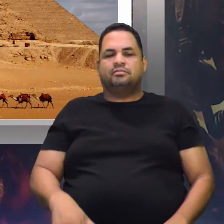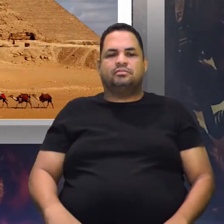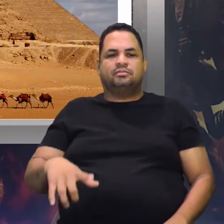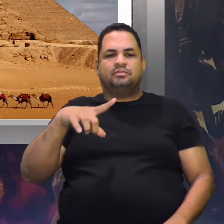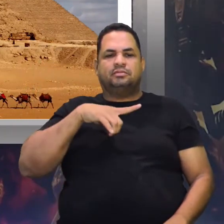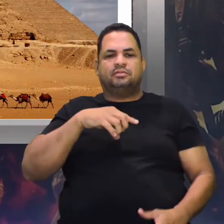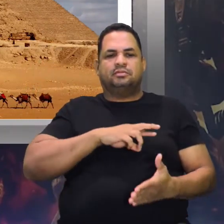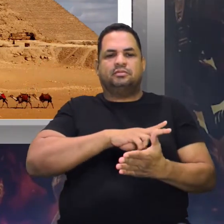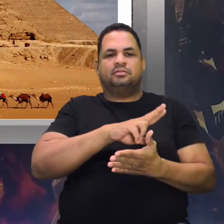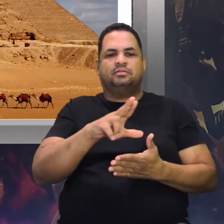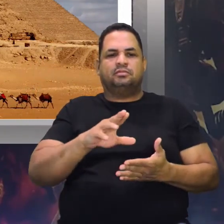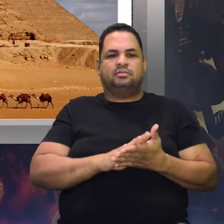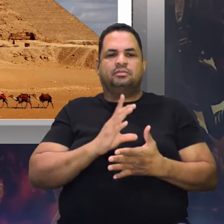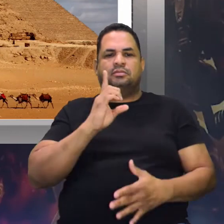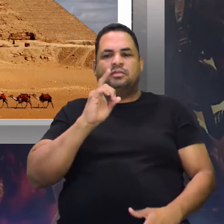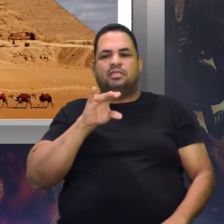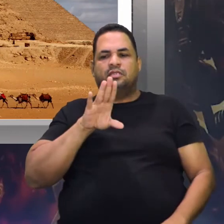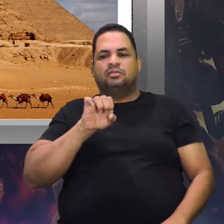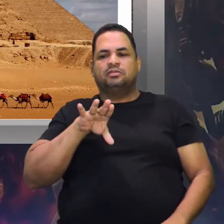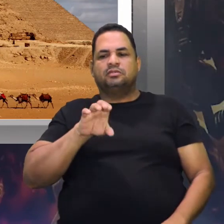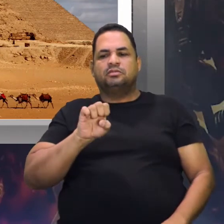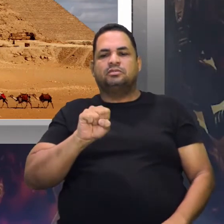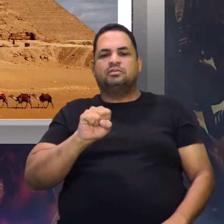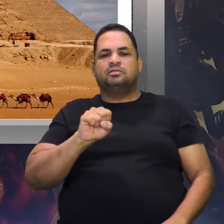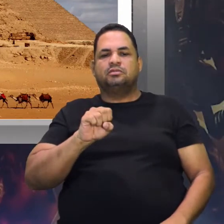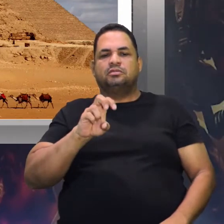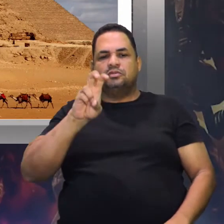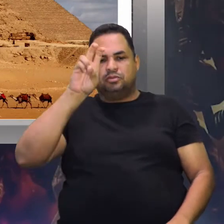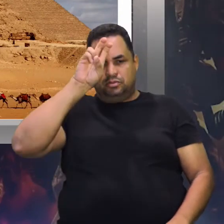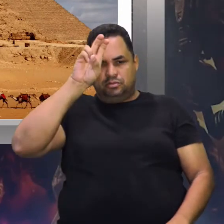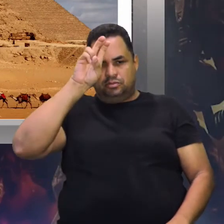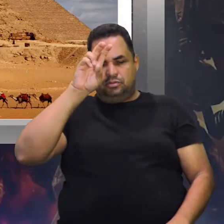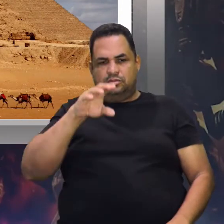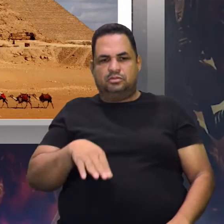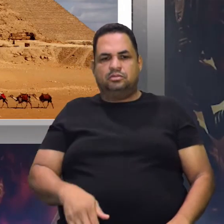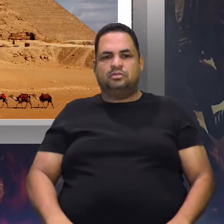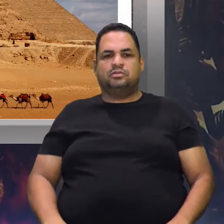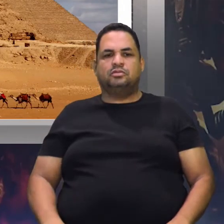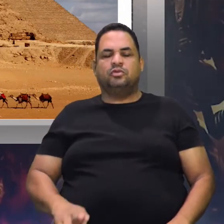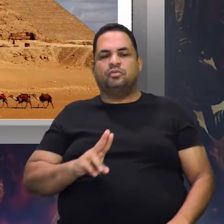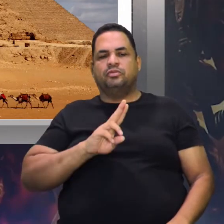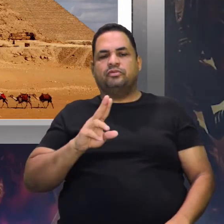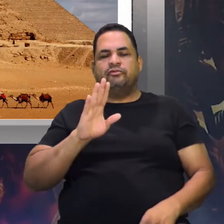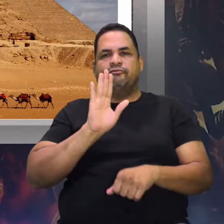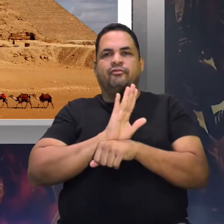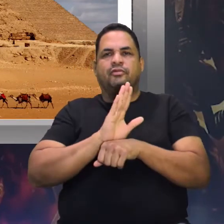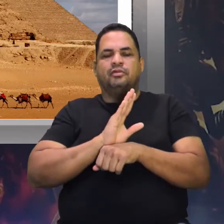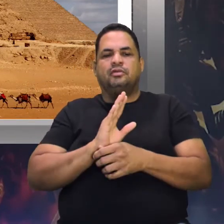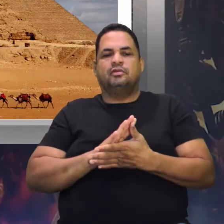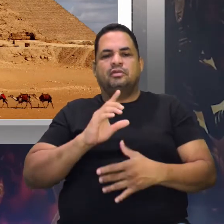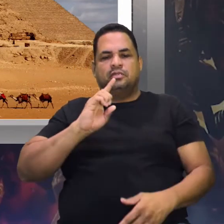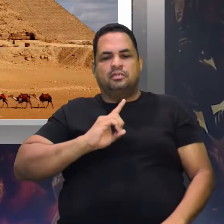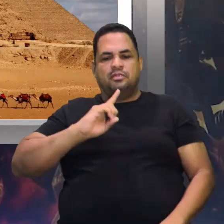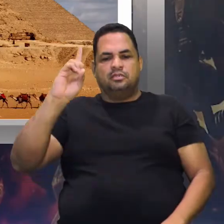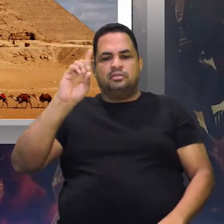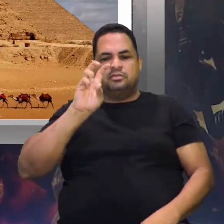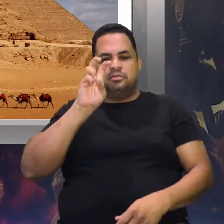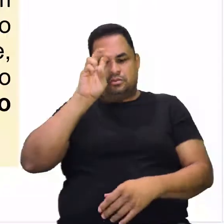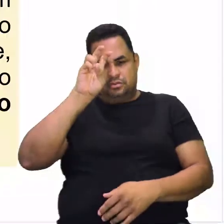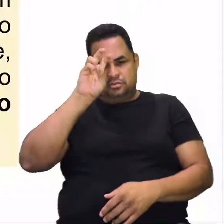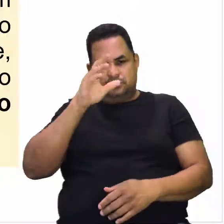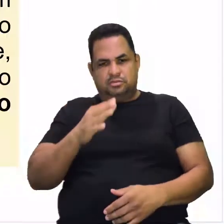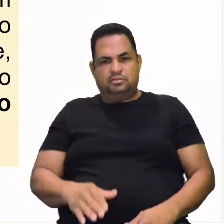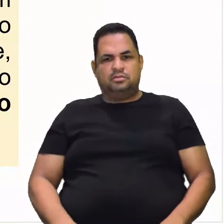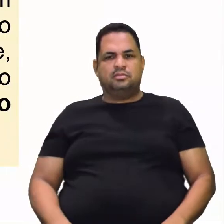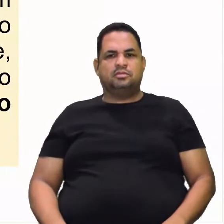filme chamado Deuses do Egito, muito interessante para vocês assistirem. Mas olha aí, ó, na tela para vocês